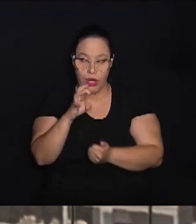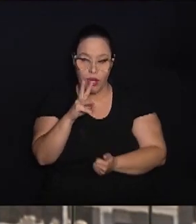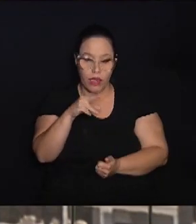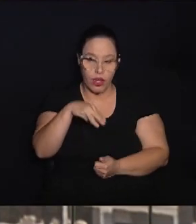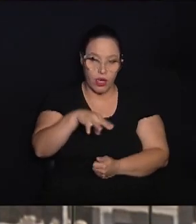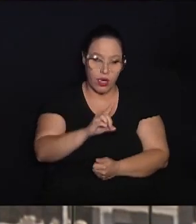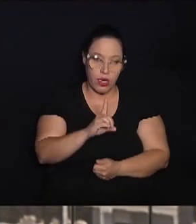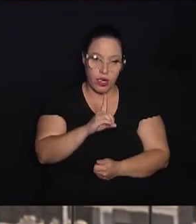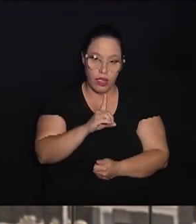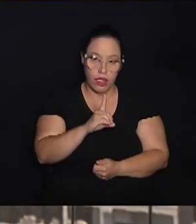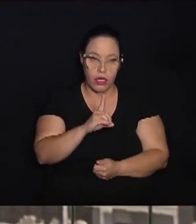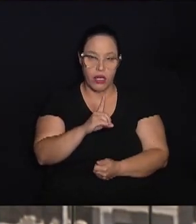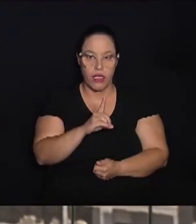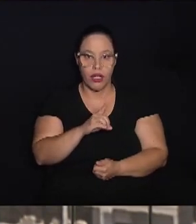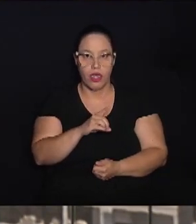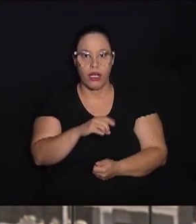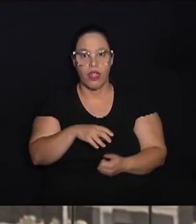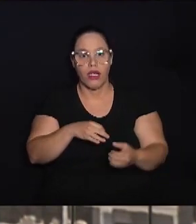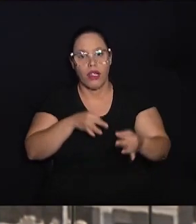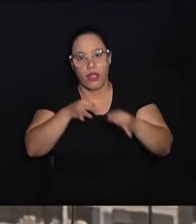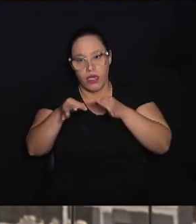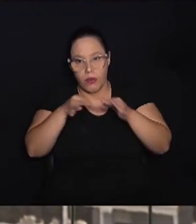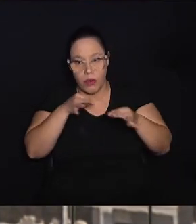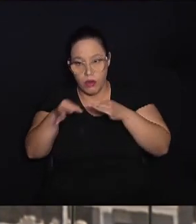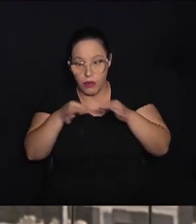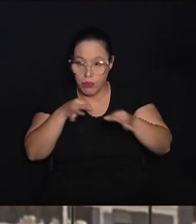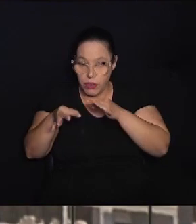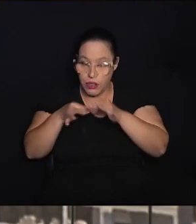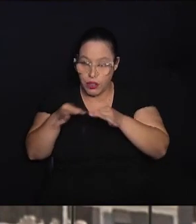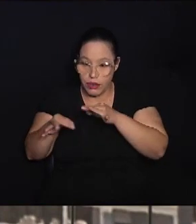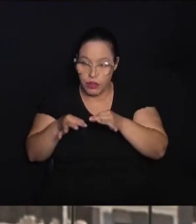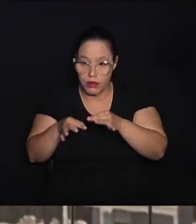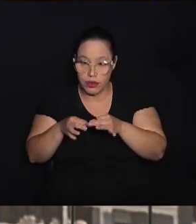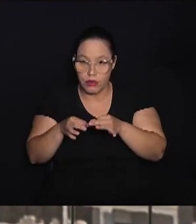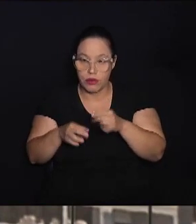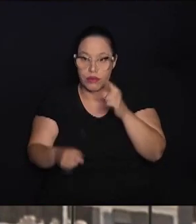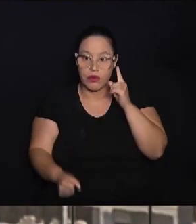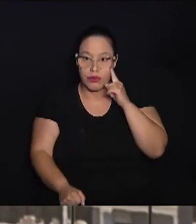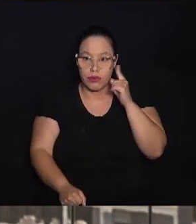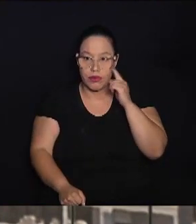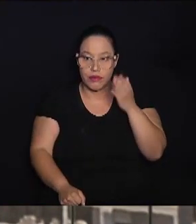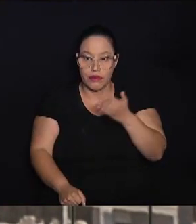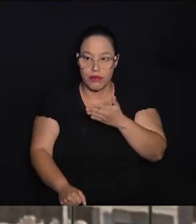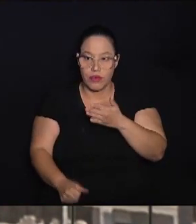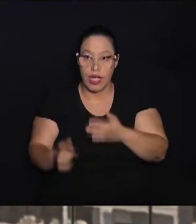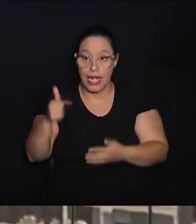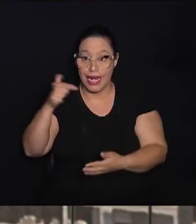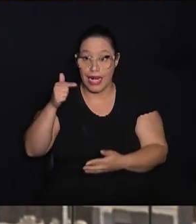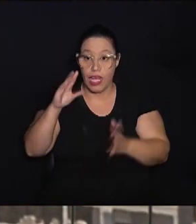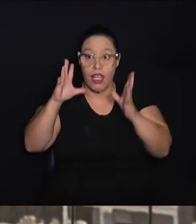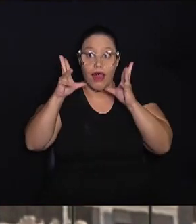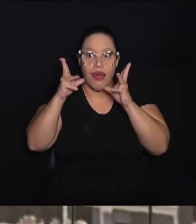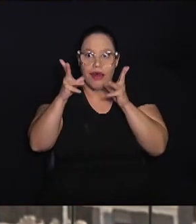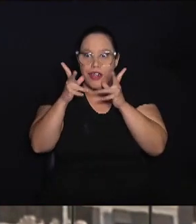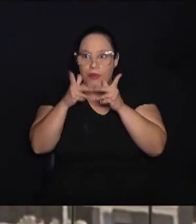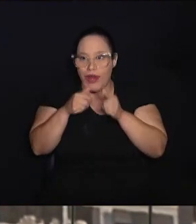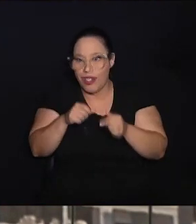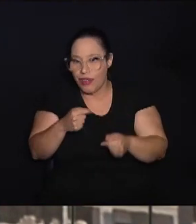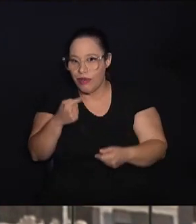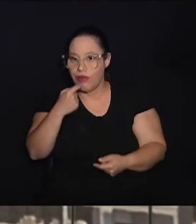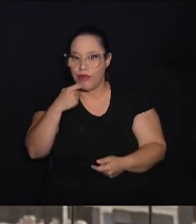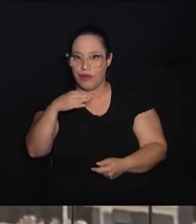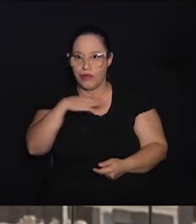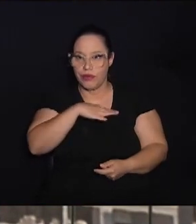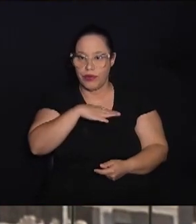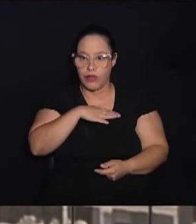participar se preparar né Eh o percurso vai passar pelas sete maravilhas da cidade Olha que legal e o término vai